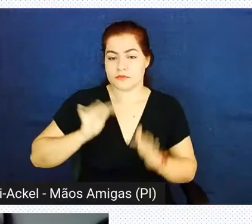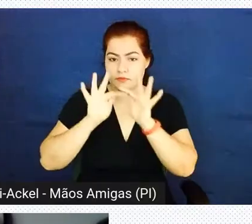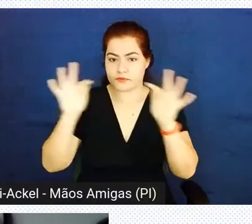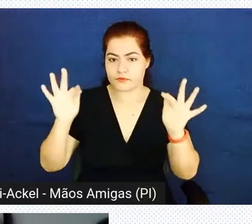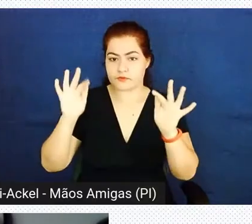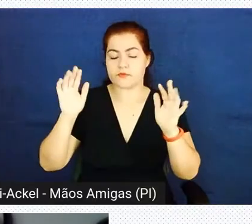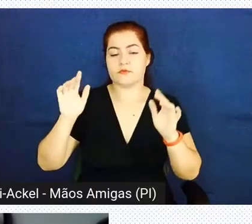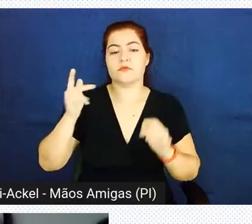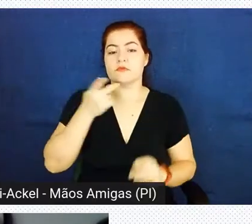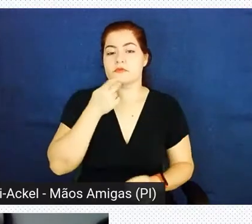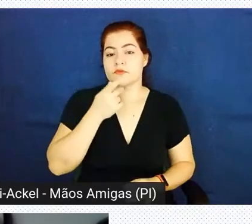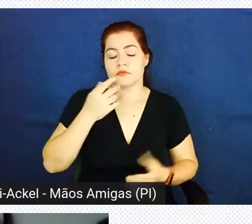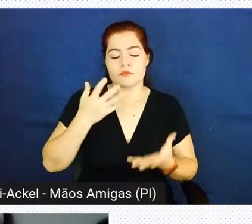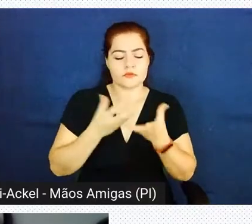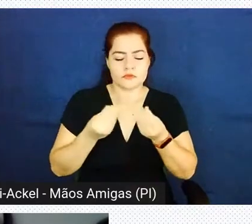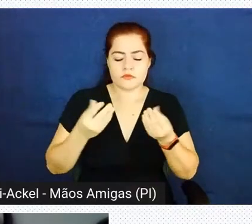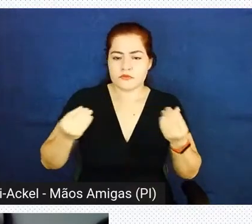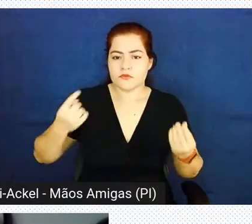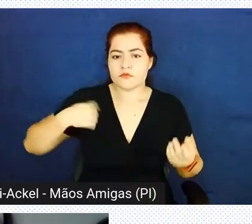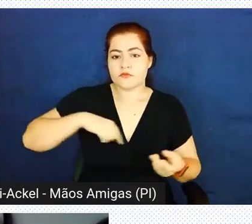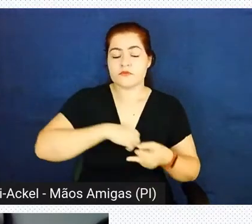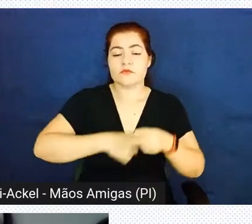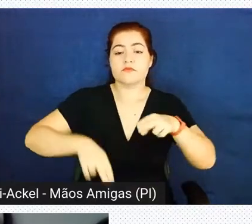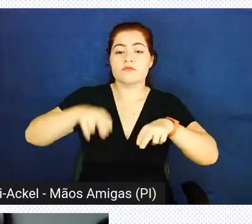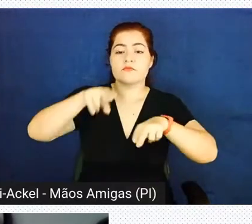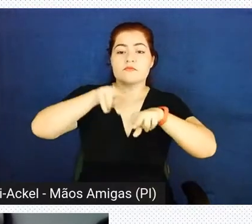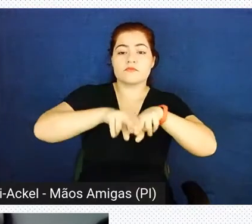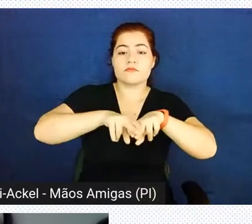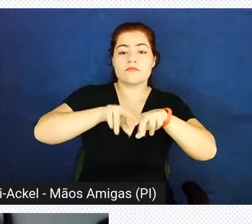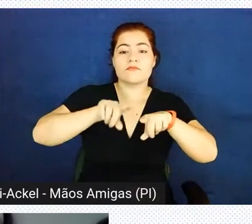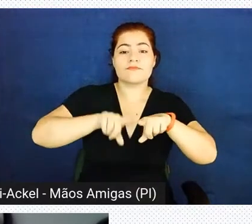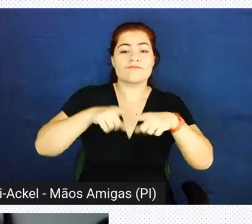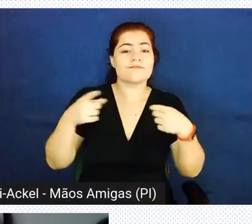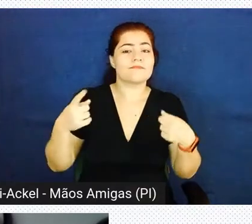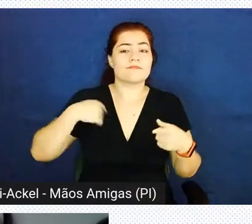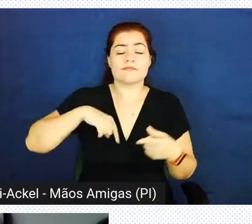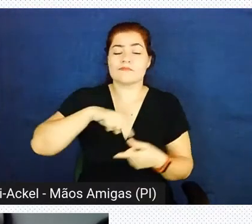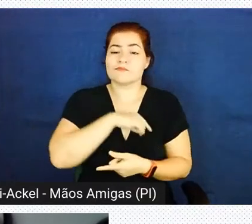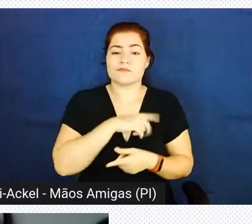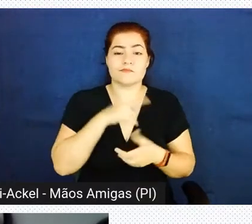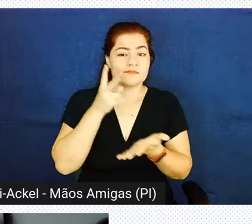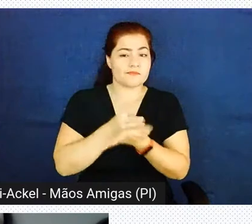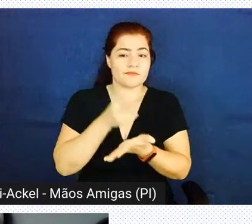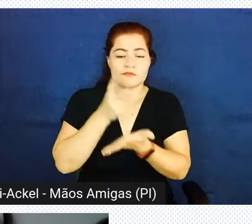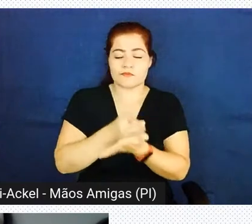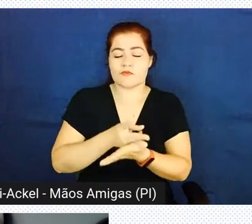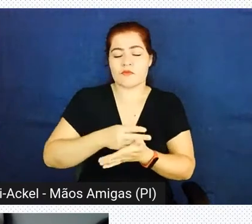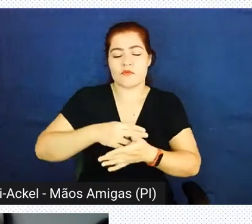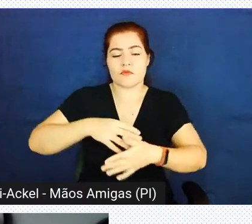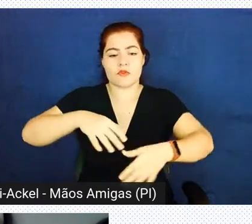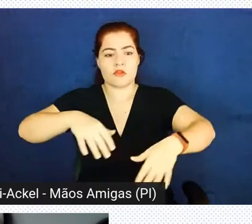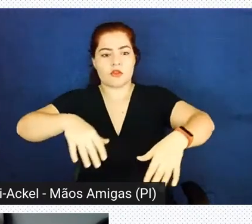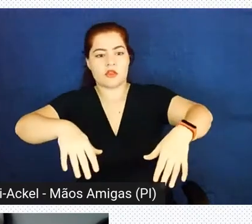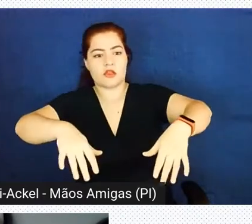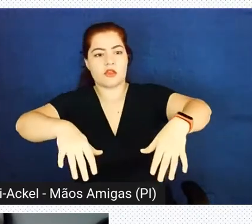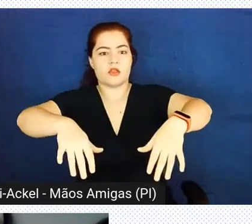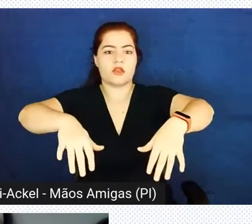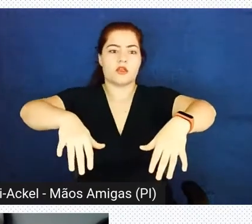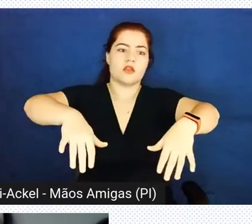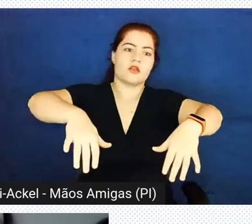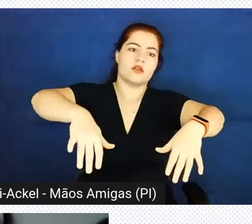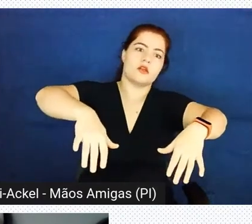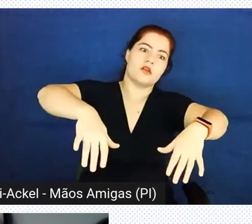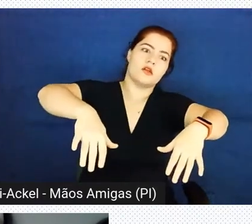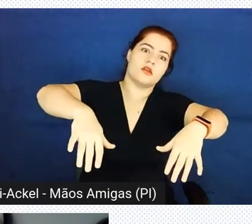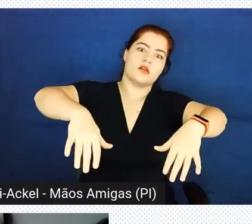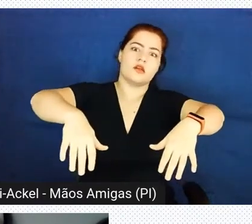muitas vezes nós estamos encarnados, mas somos quais cadáveres que andam.